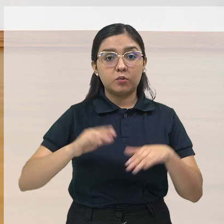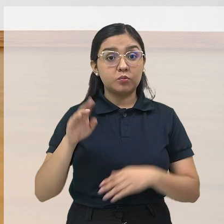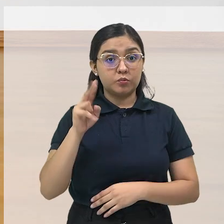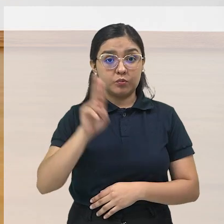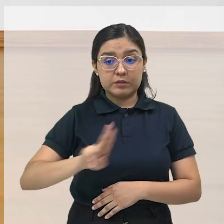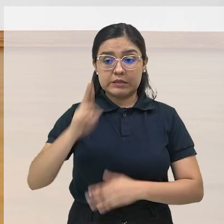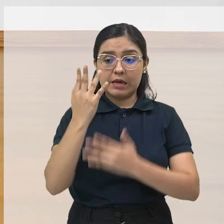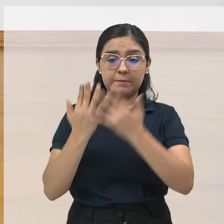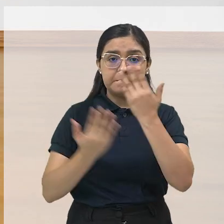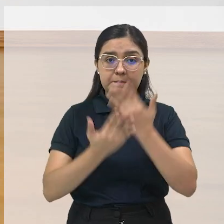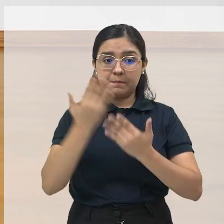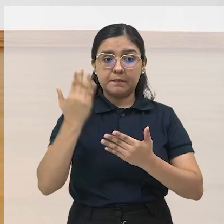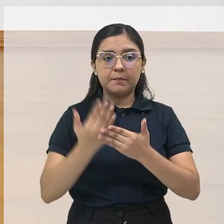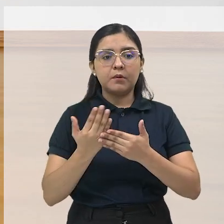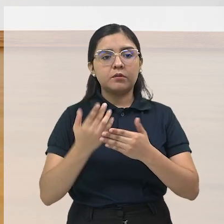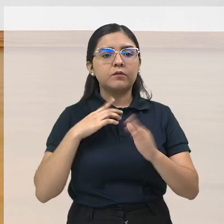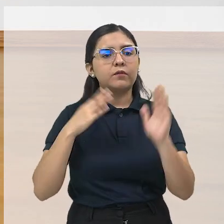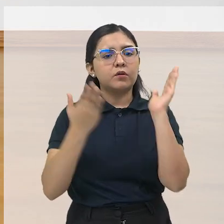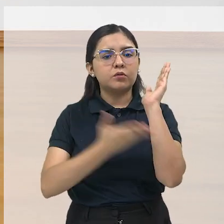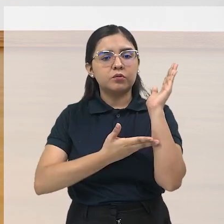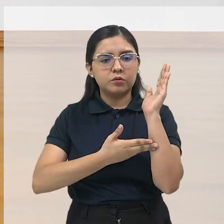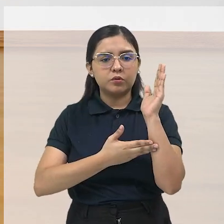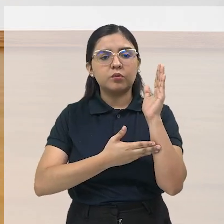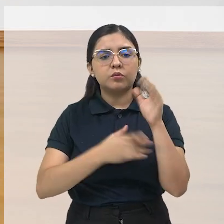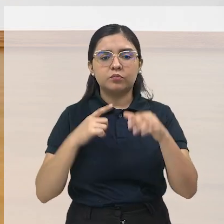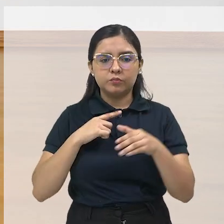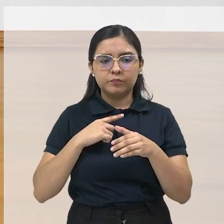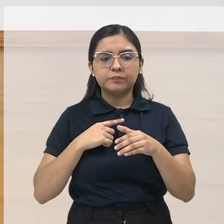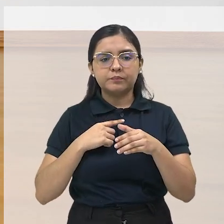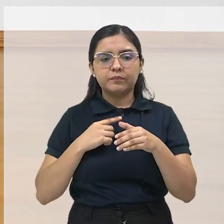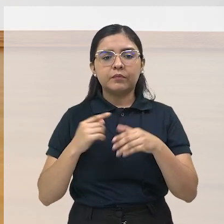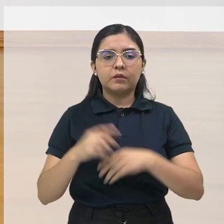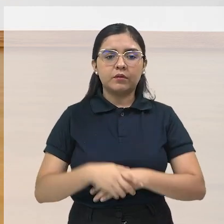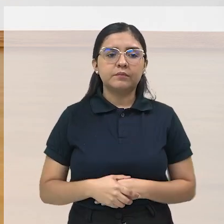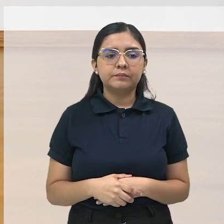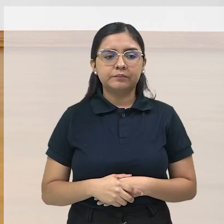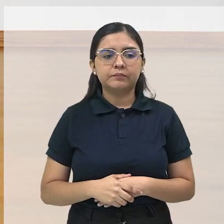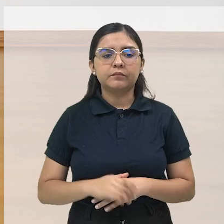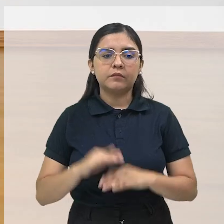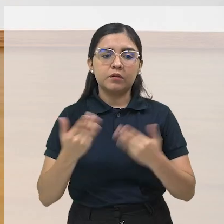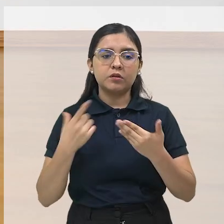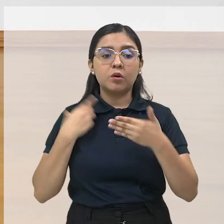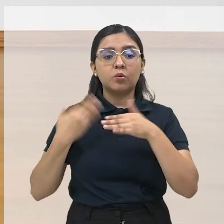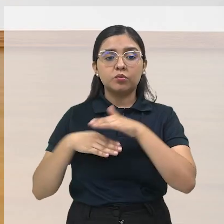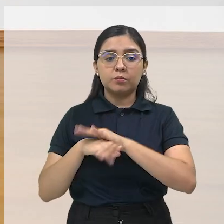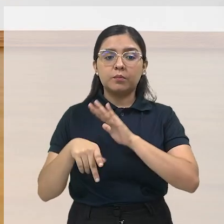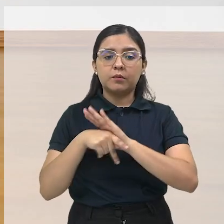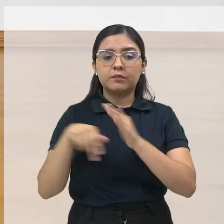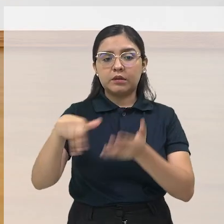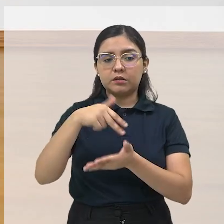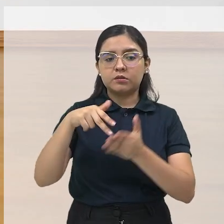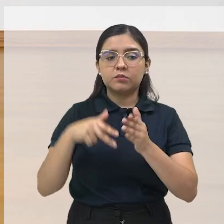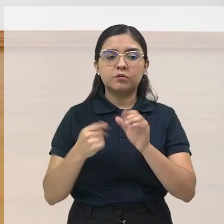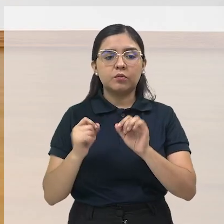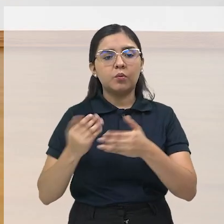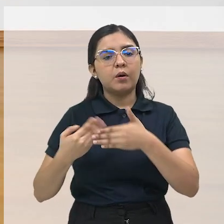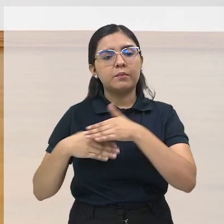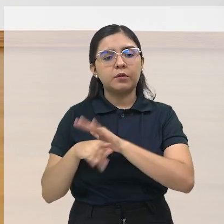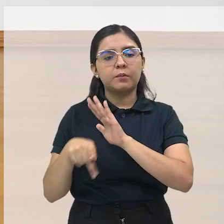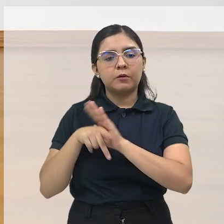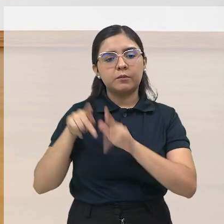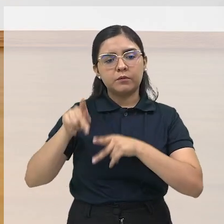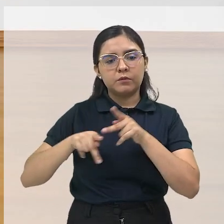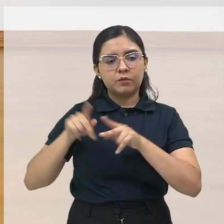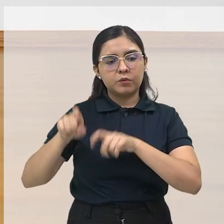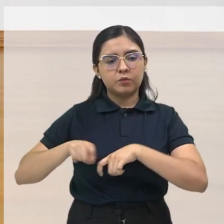as mãos, feito com um tronco escavado e oco. O costume da dança surgiu com o hábito dos